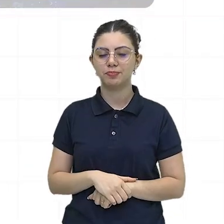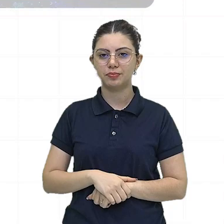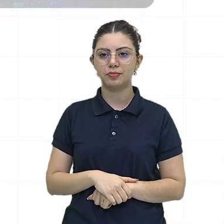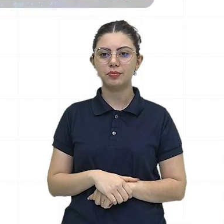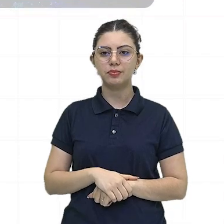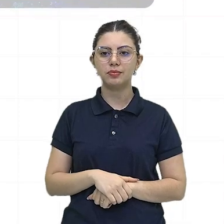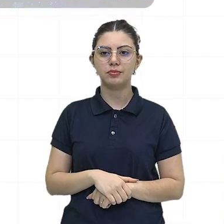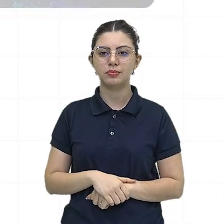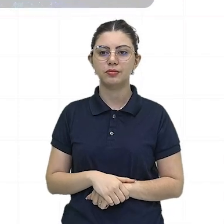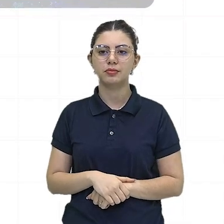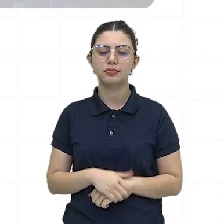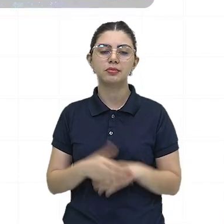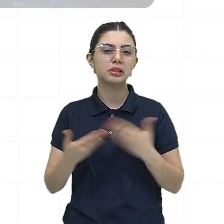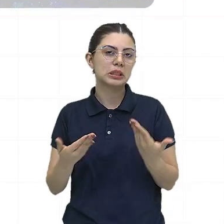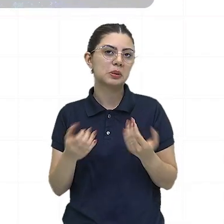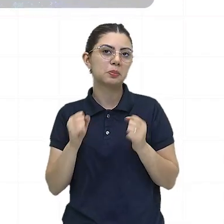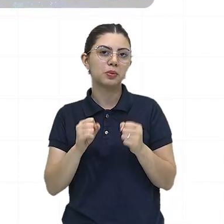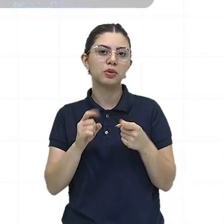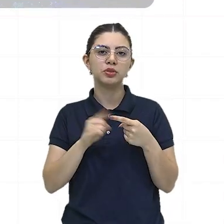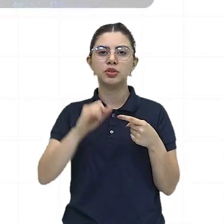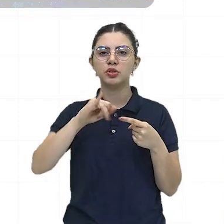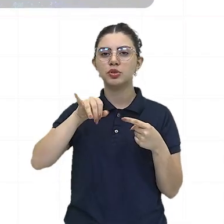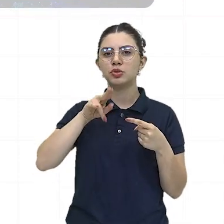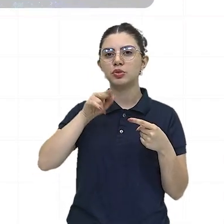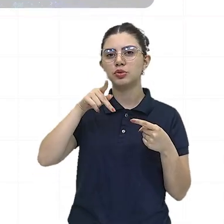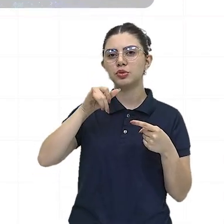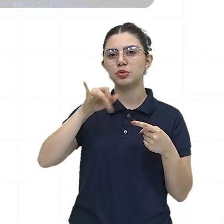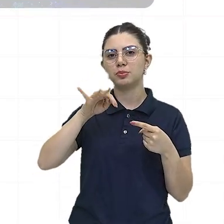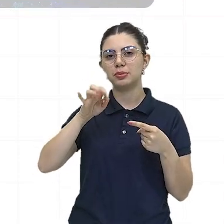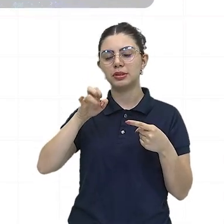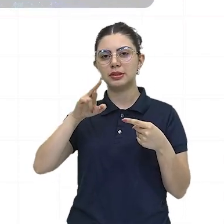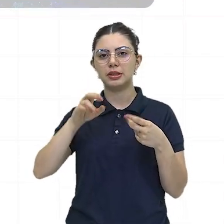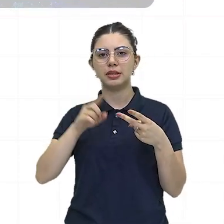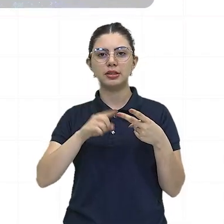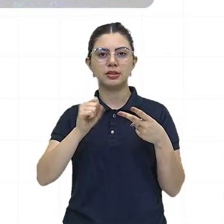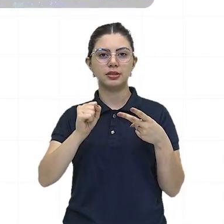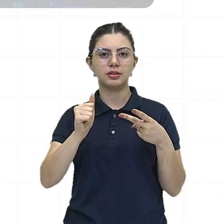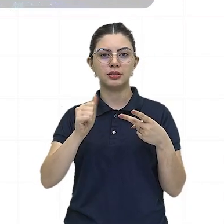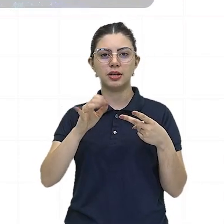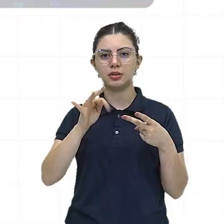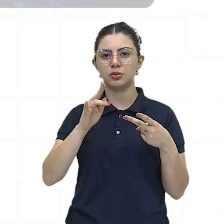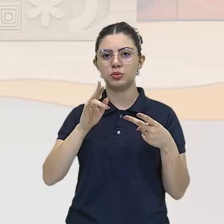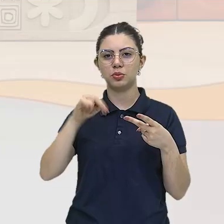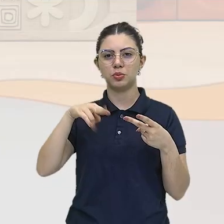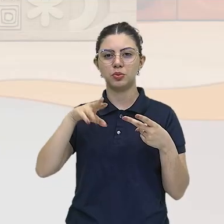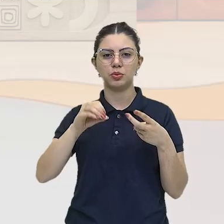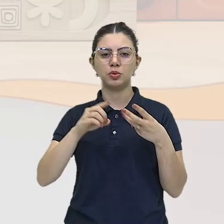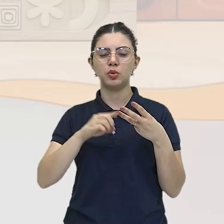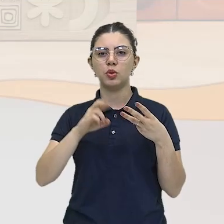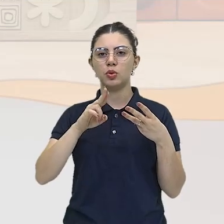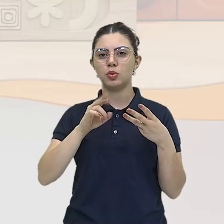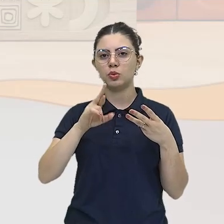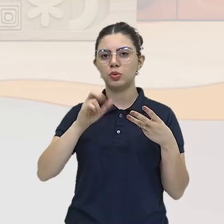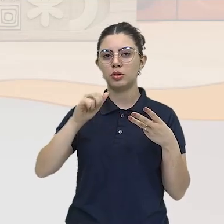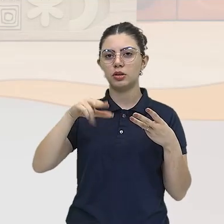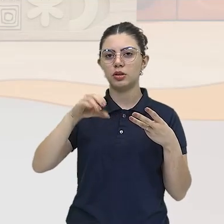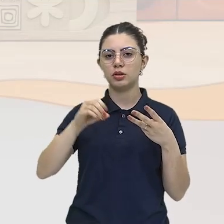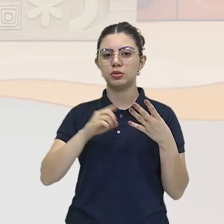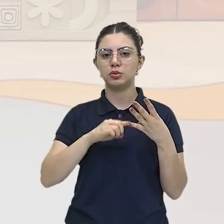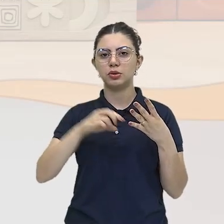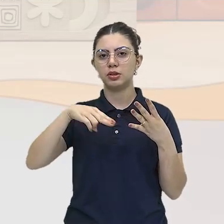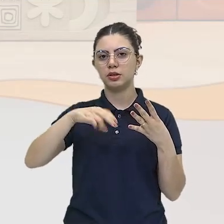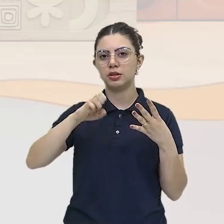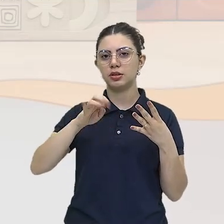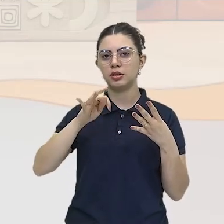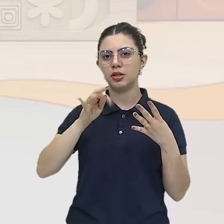nós podemos citar aí Júpiter, Saturno, Urano e Netuno. Dando continuidade, a gente